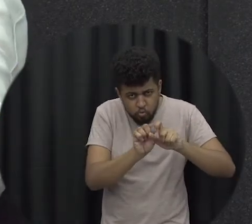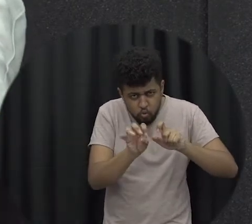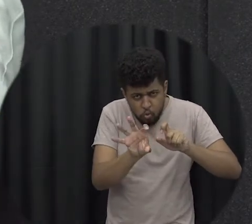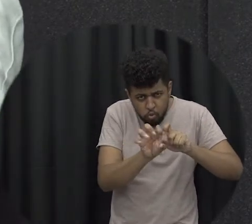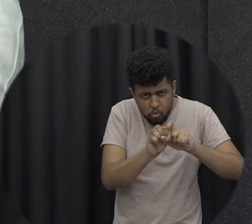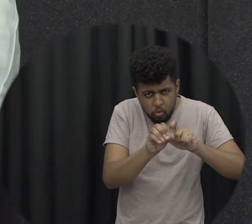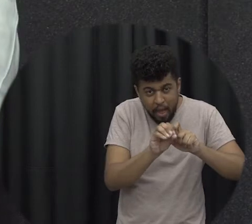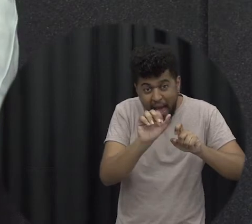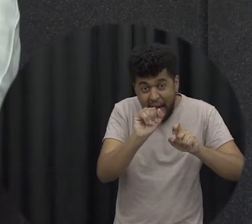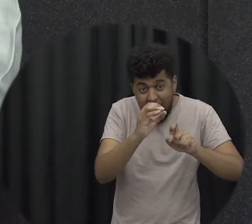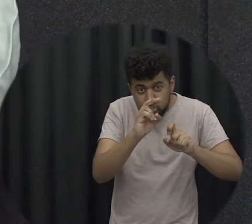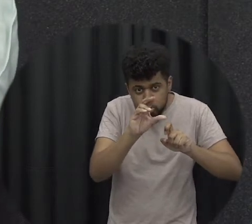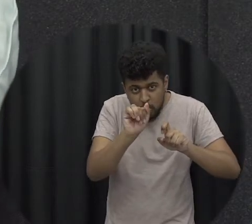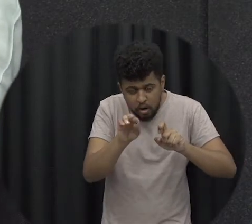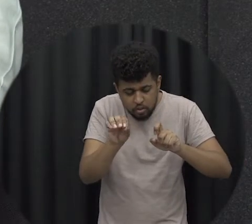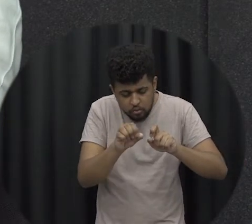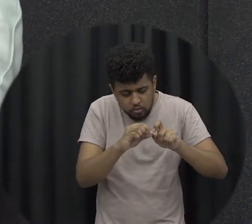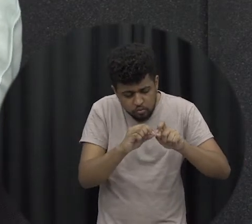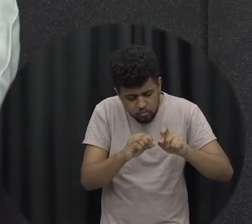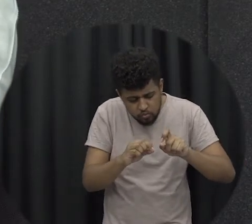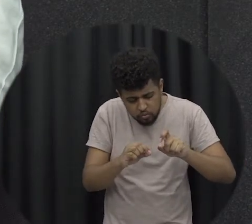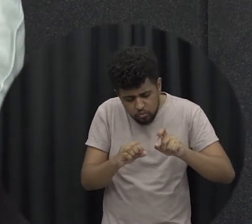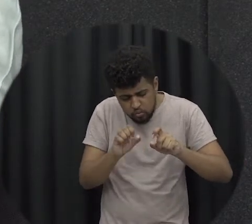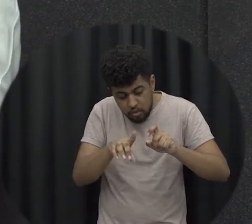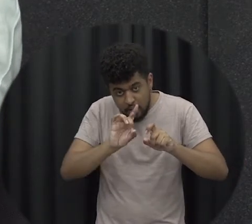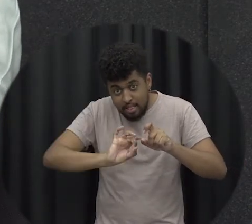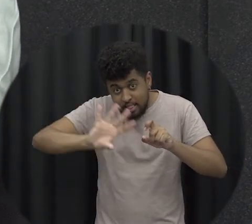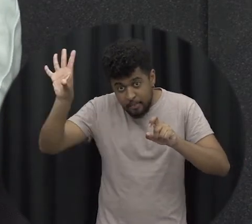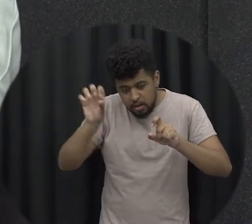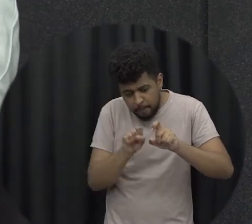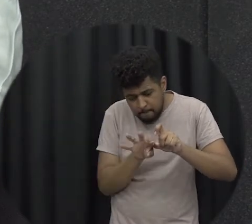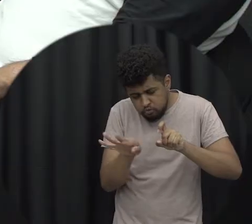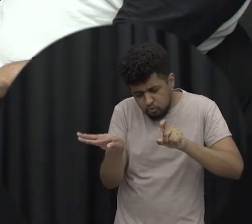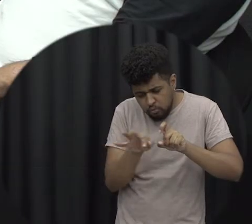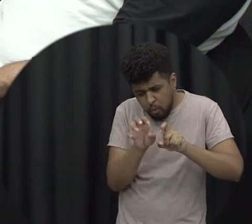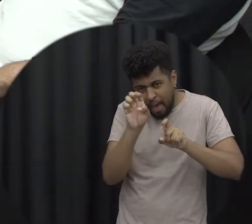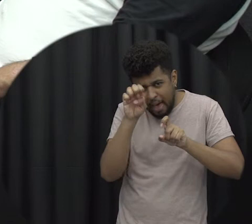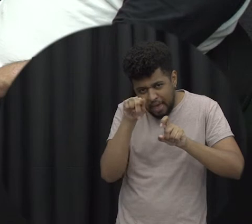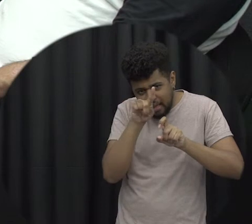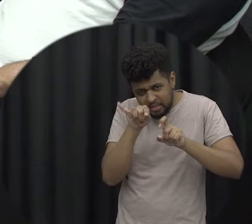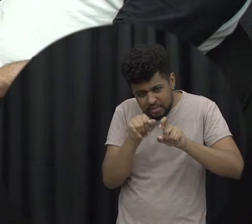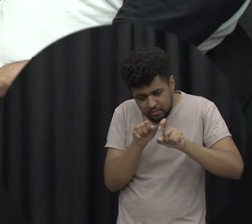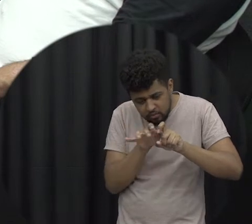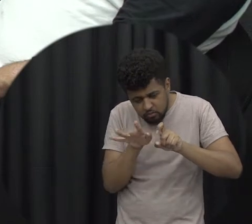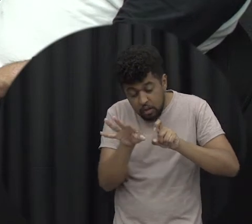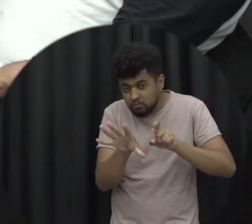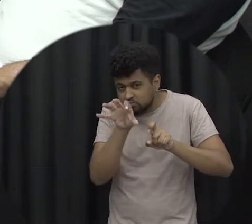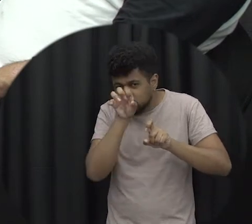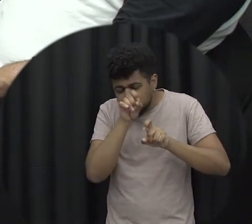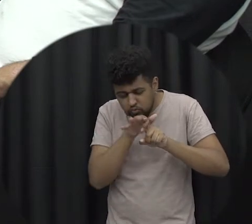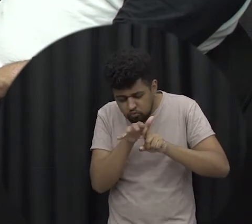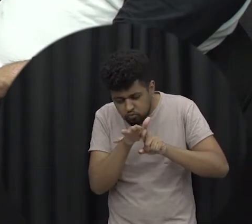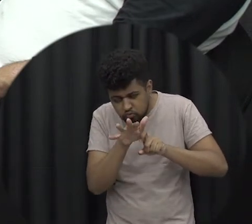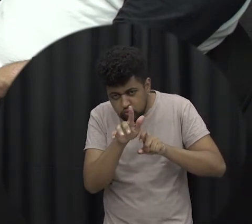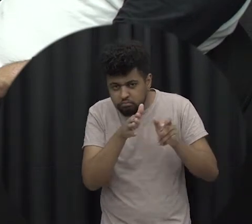crescendo. Naquele líquido, enquanto ele cresce, ele vai liberando esses compostos. Então, libera a enzima, libera o aroma. Depois